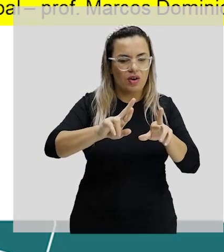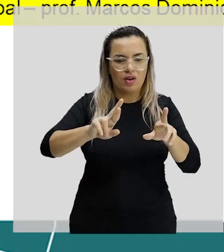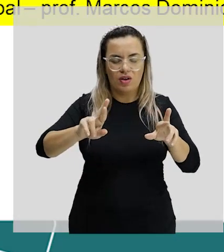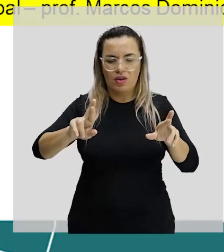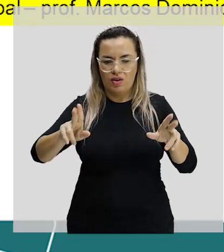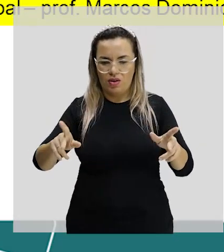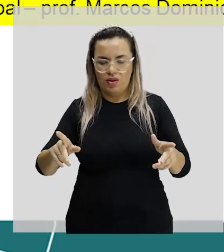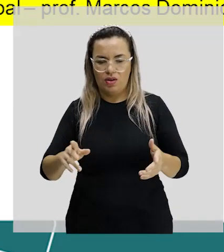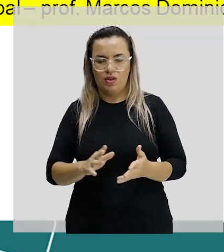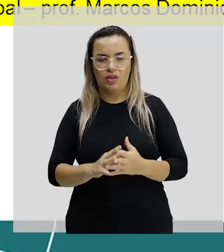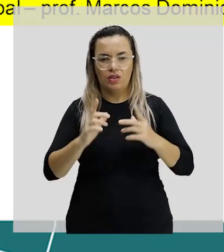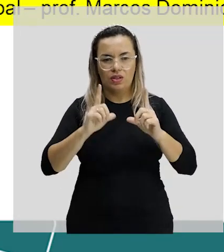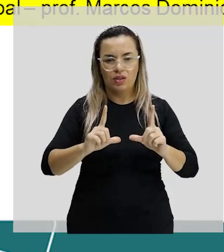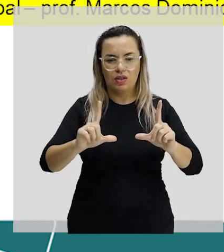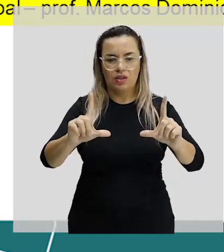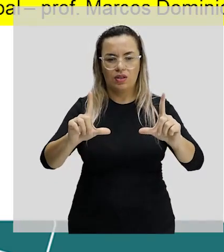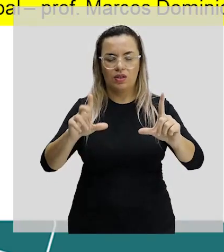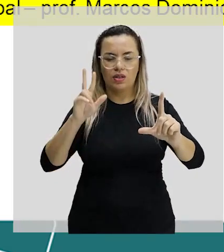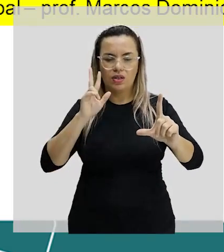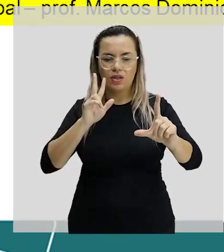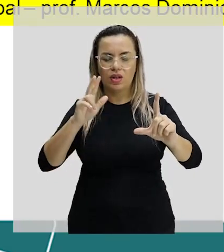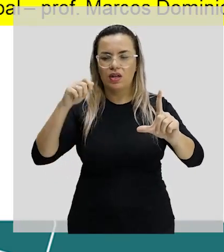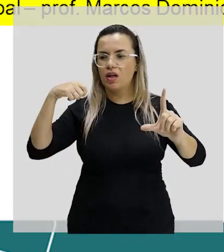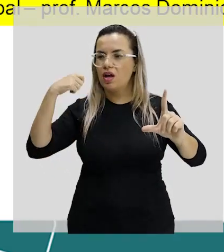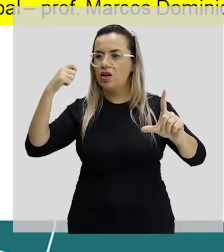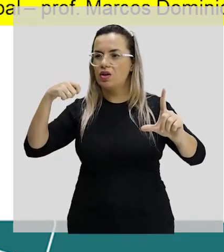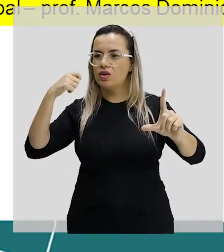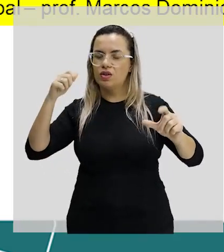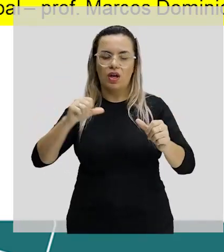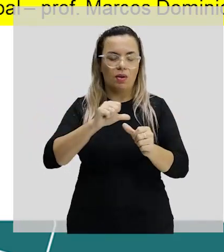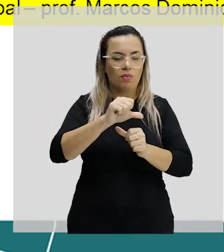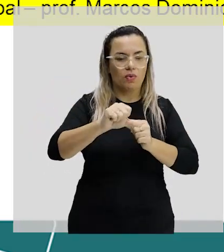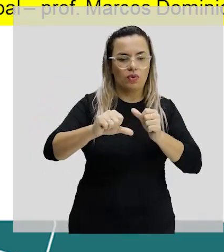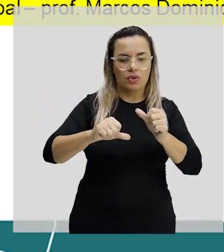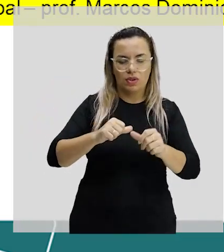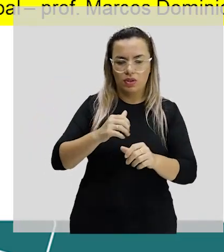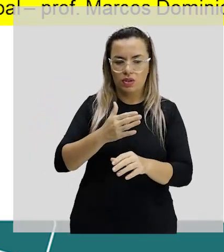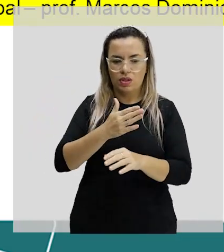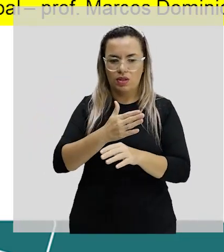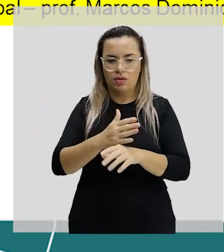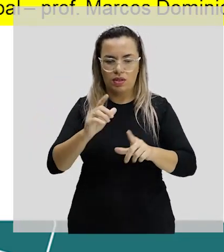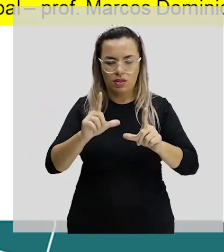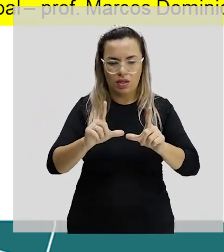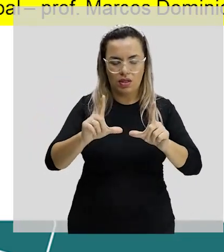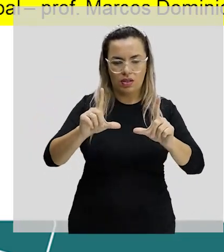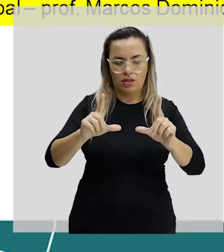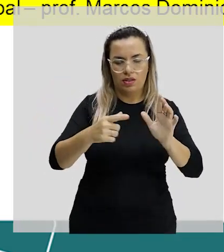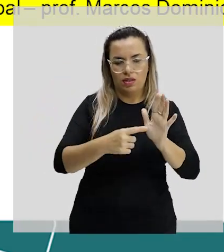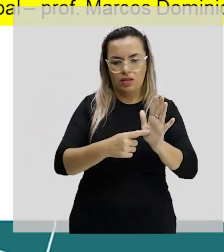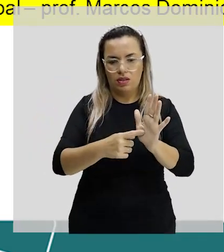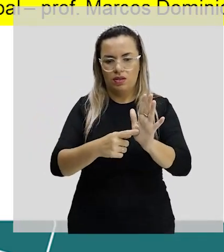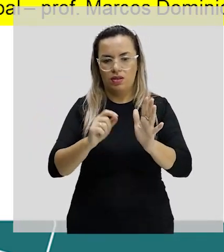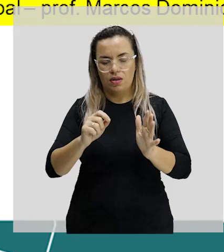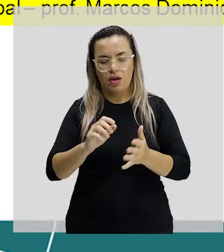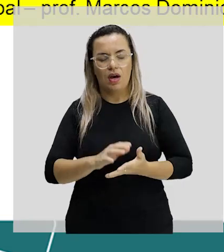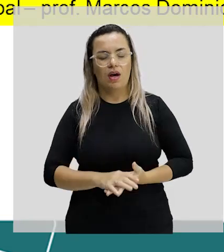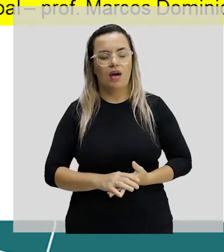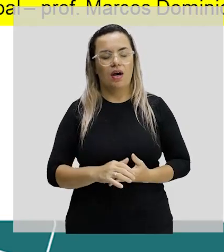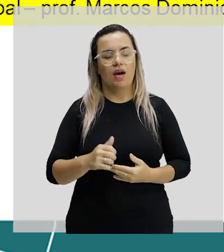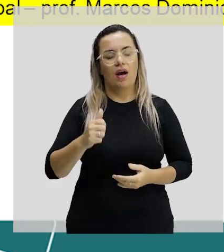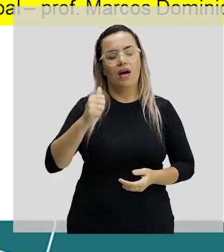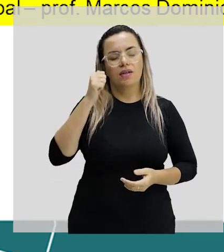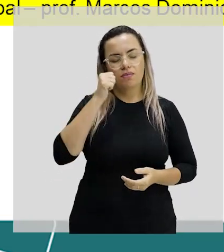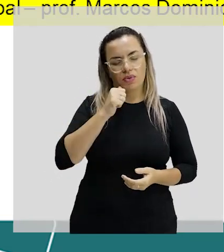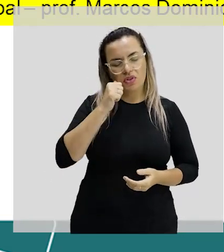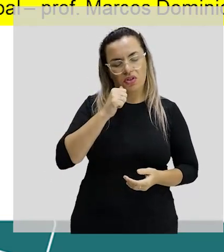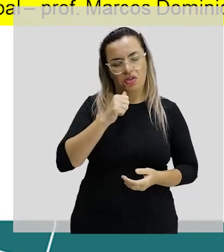no resultado final do ator. Como assim, professor? As meninas talvez em particular saibam mais, mas não é um